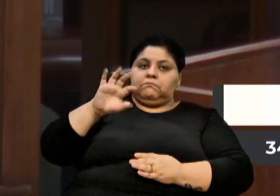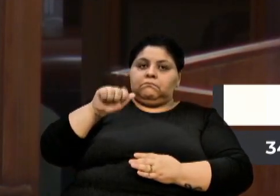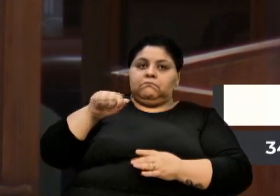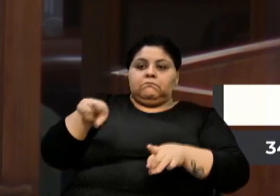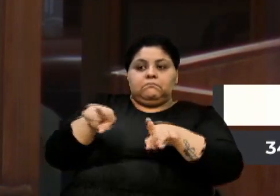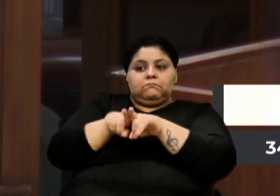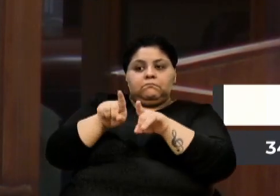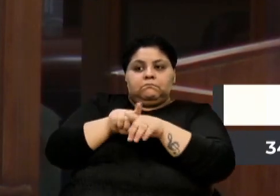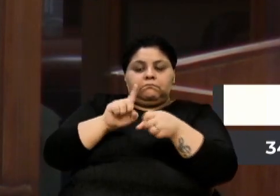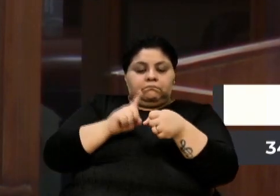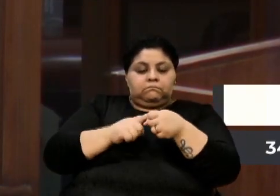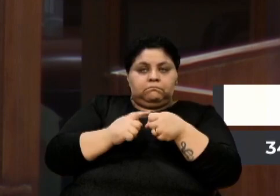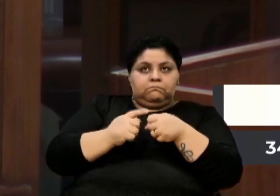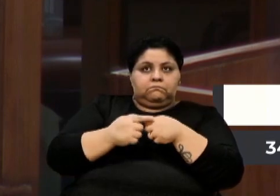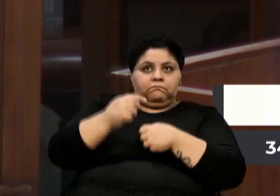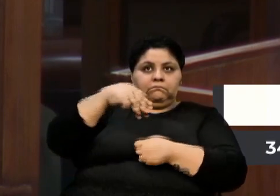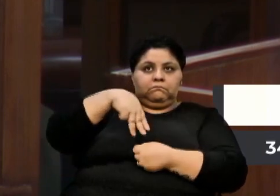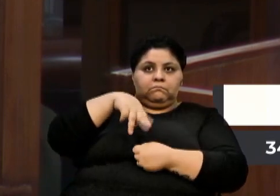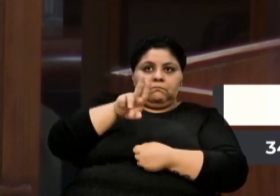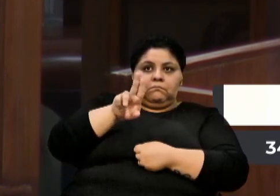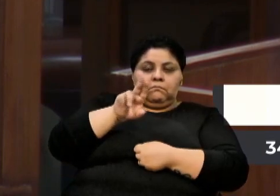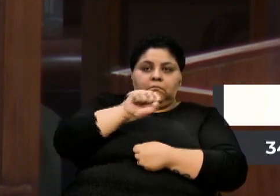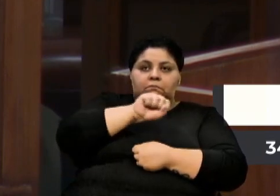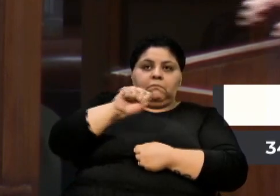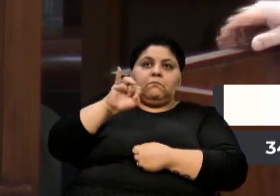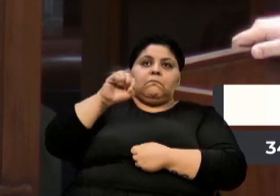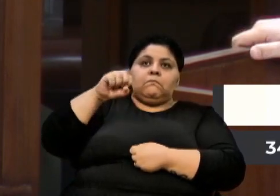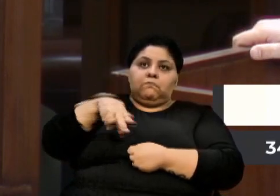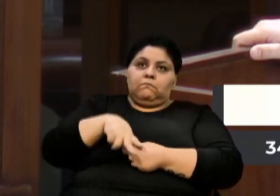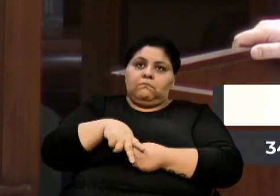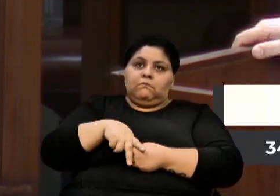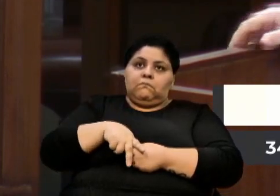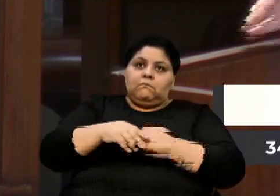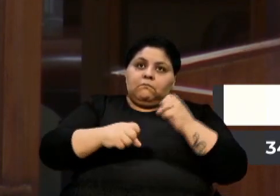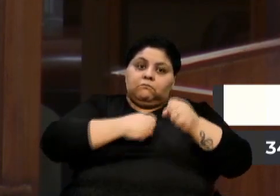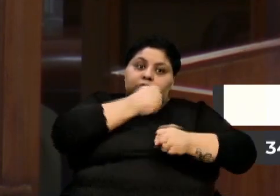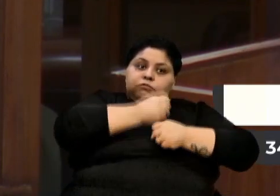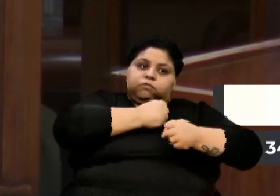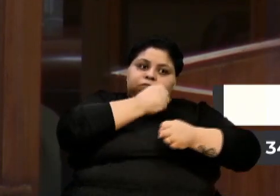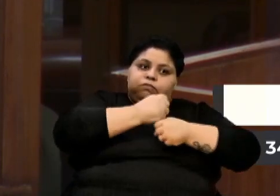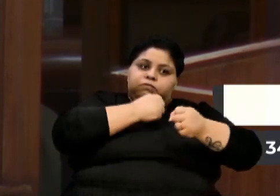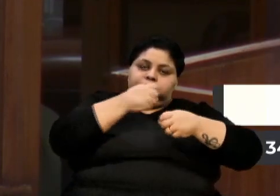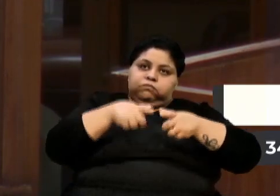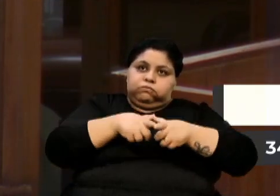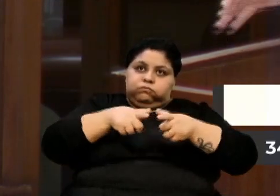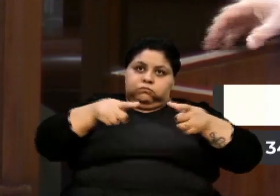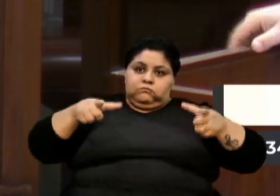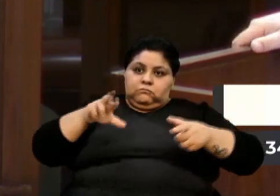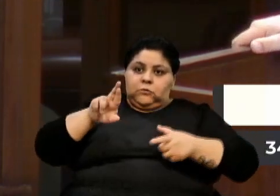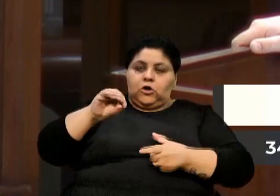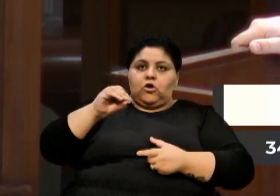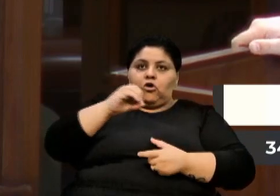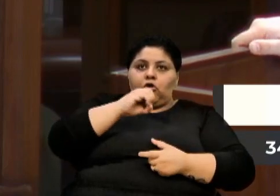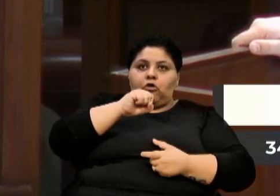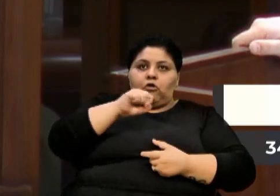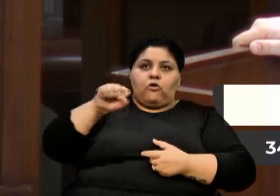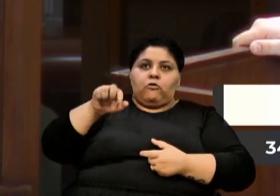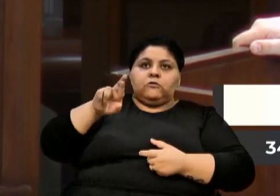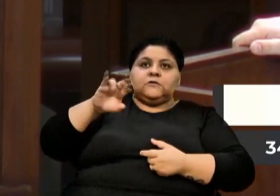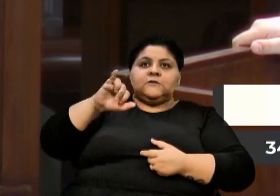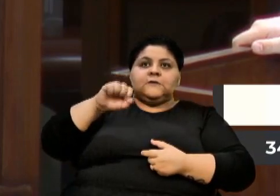está para construir o maior rosário do mundo, né, embalado pelo resultado